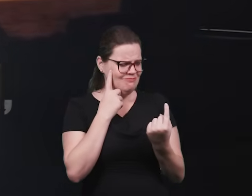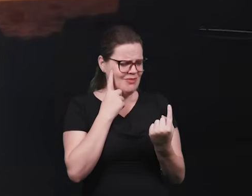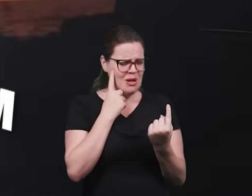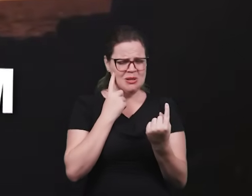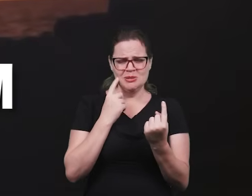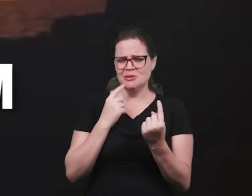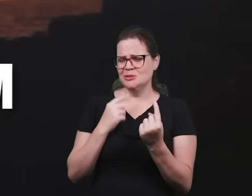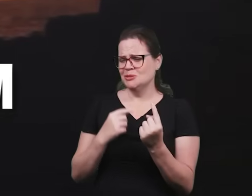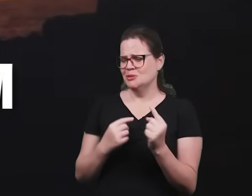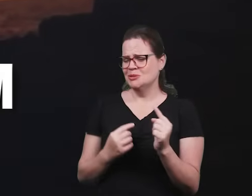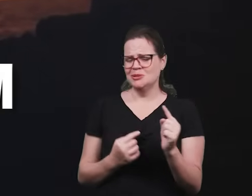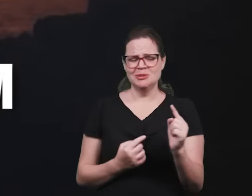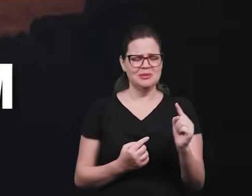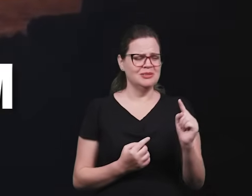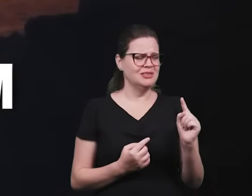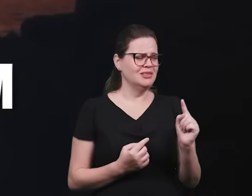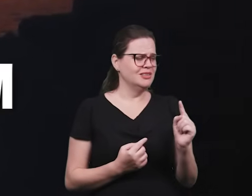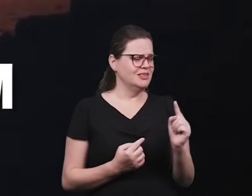solidão,